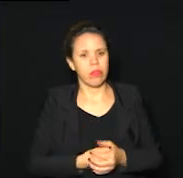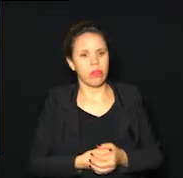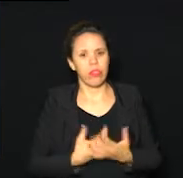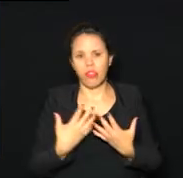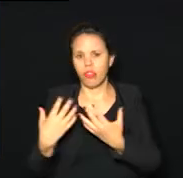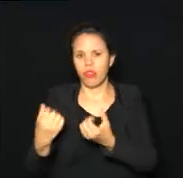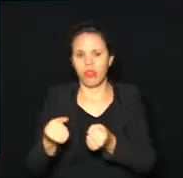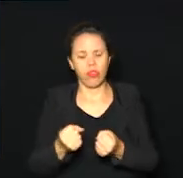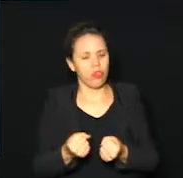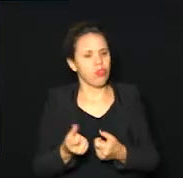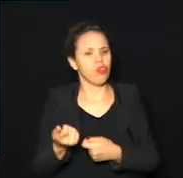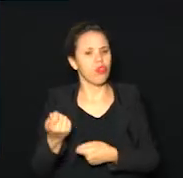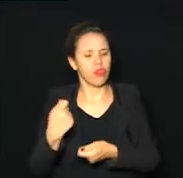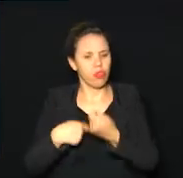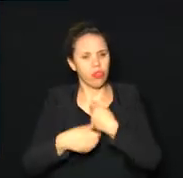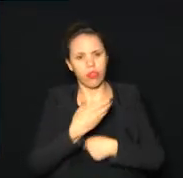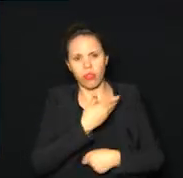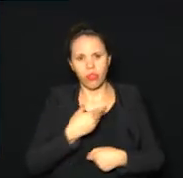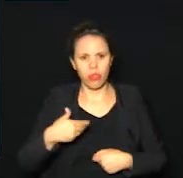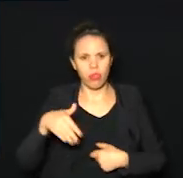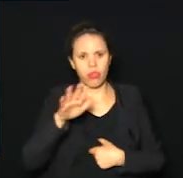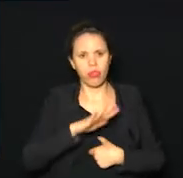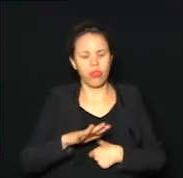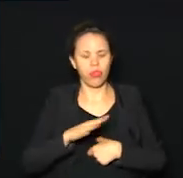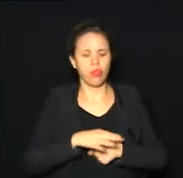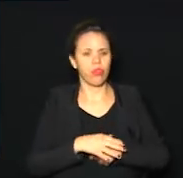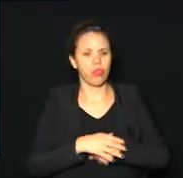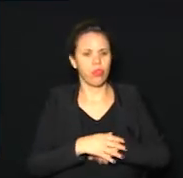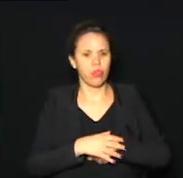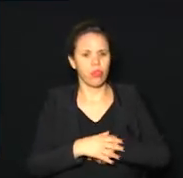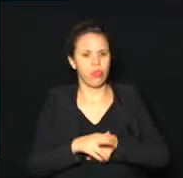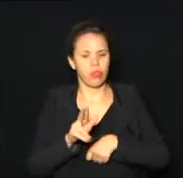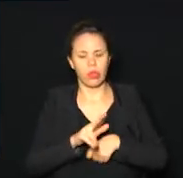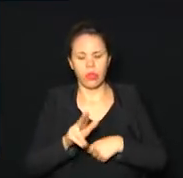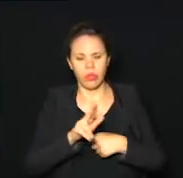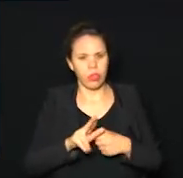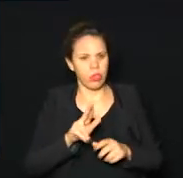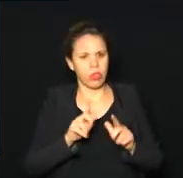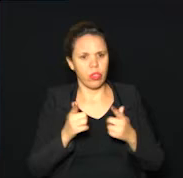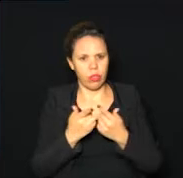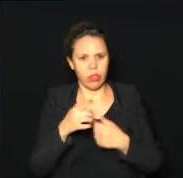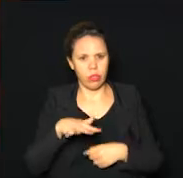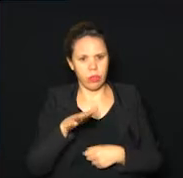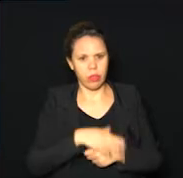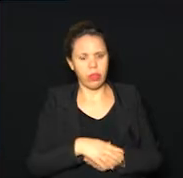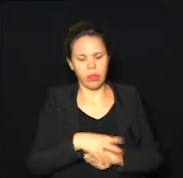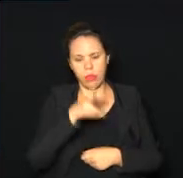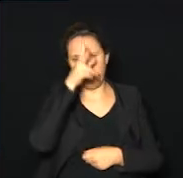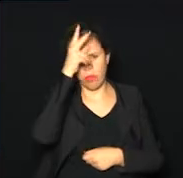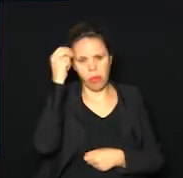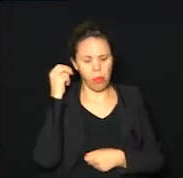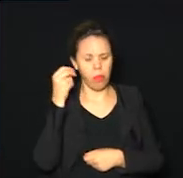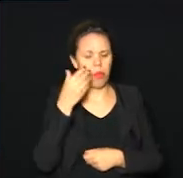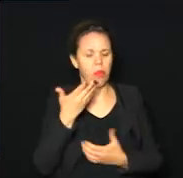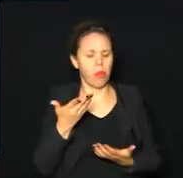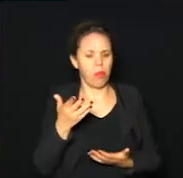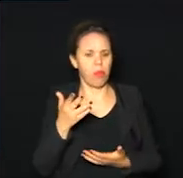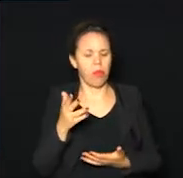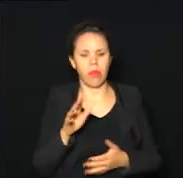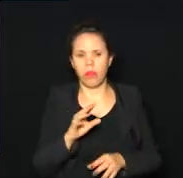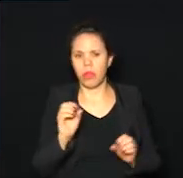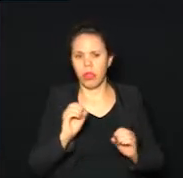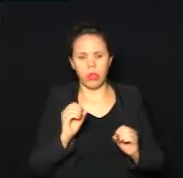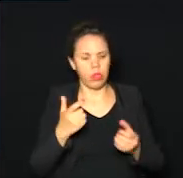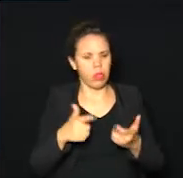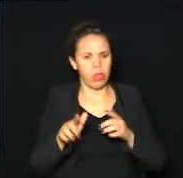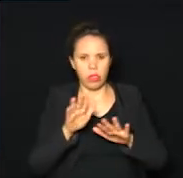tomado pelos gestores, seja eles da universidade, seja ele prefeito, seja ele governador do estado. Não está tendo esse